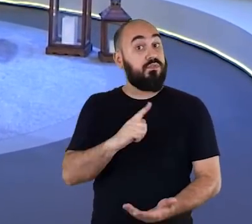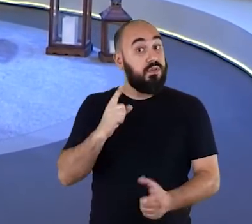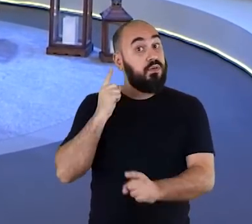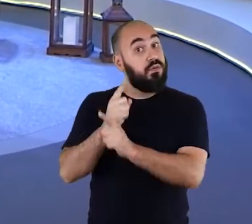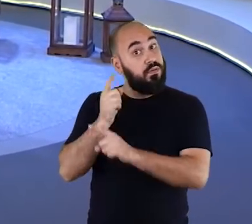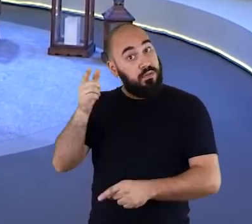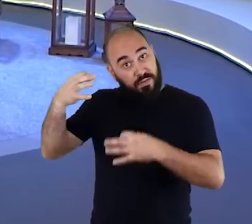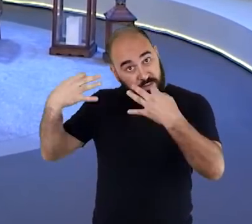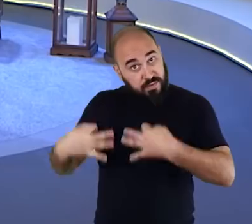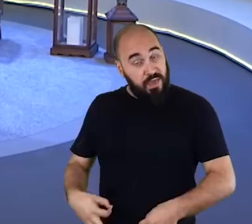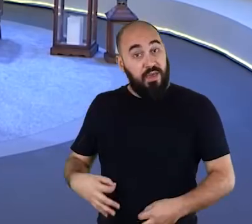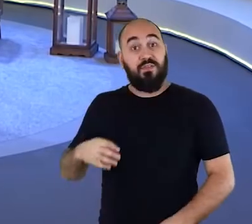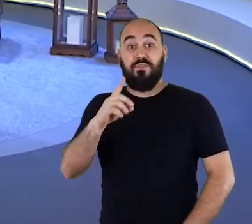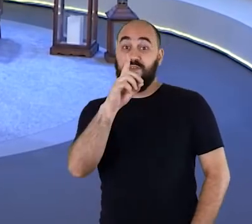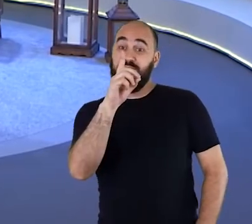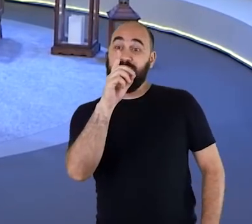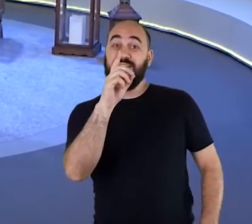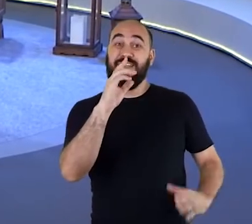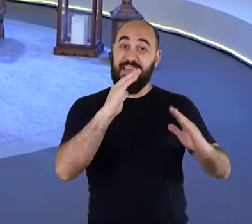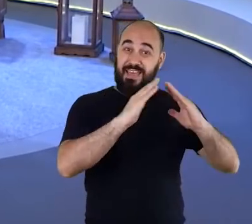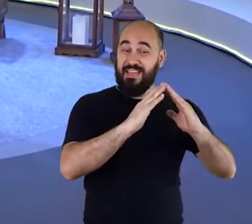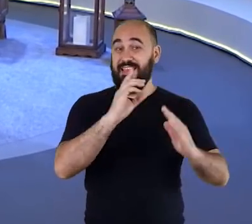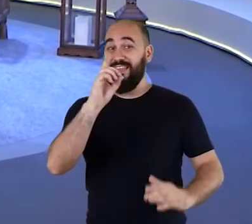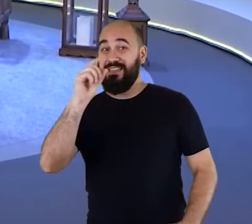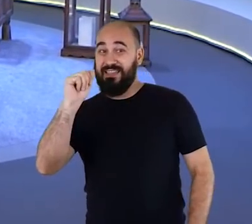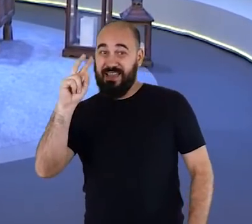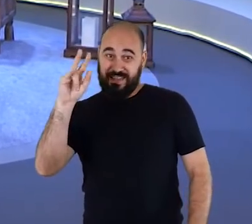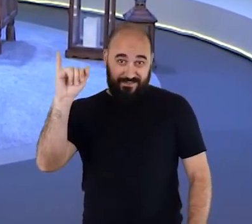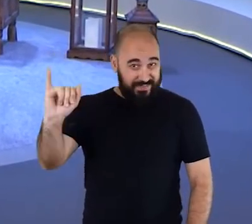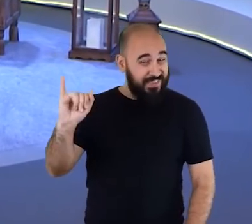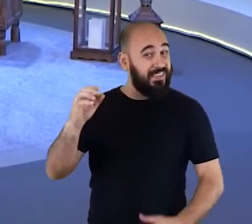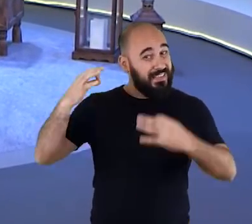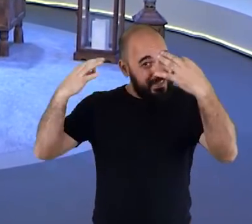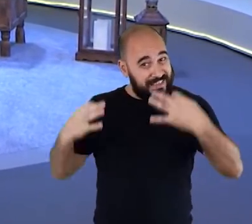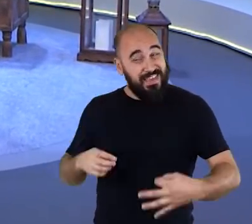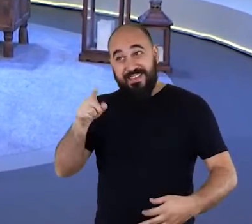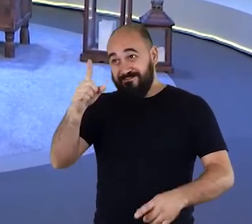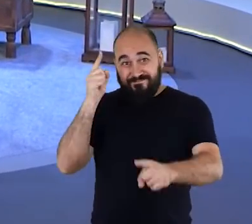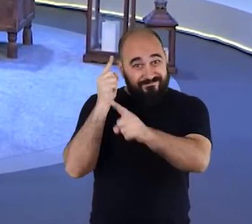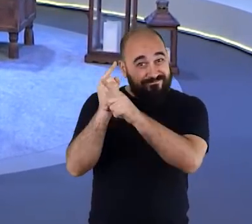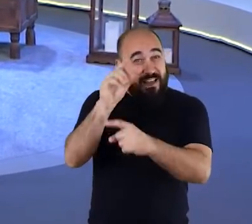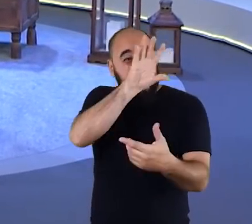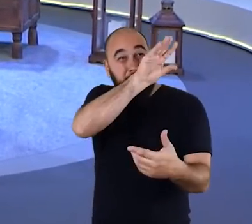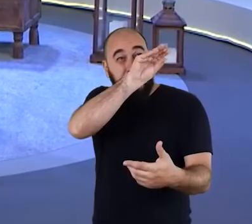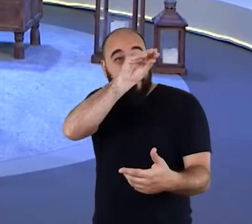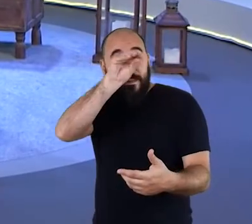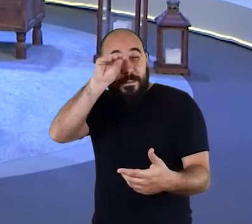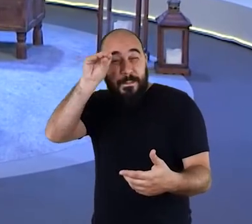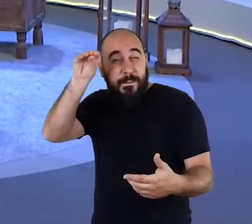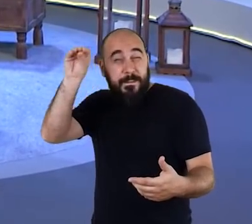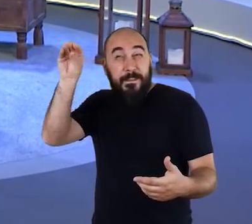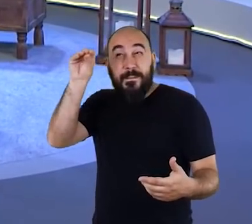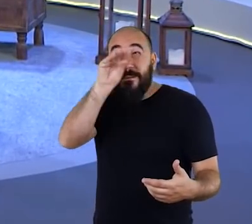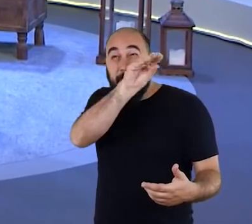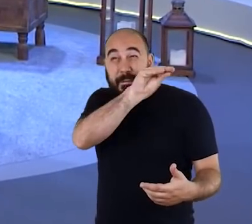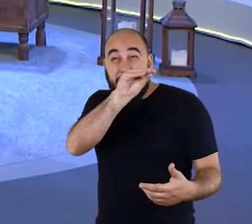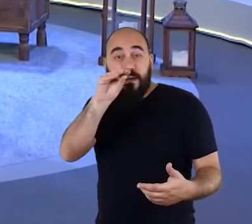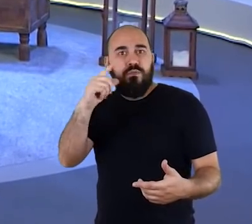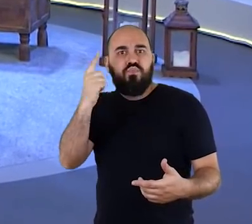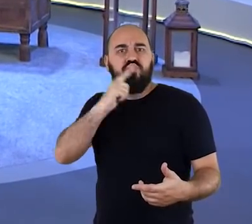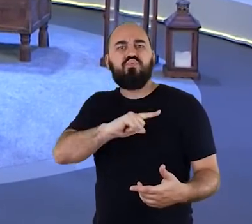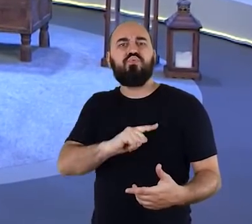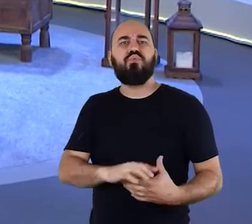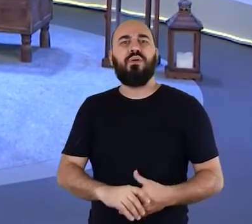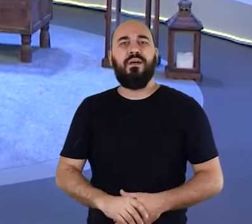escrito Beit David, casa de Davi. Ou seja, hoje nós temos não apenas um,